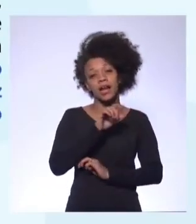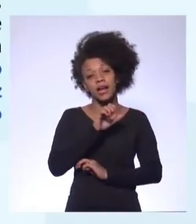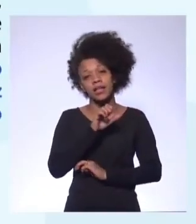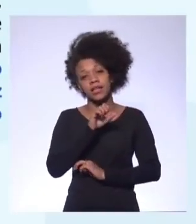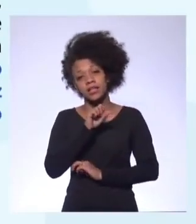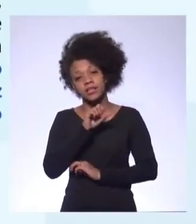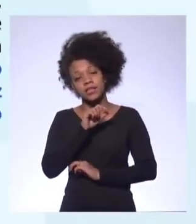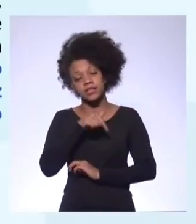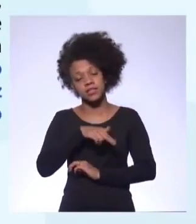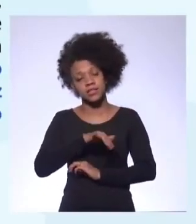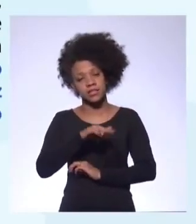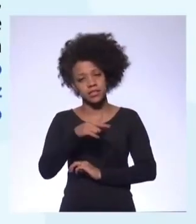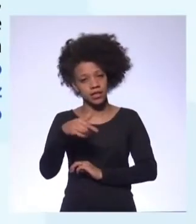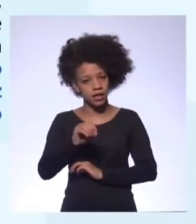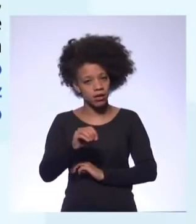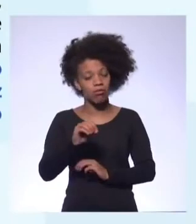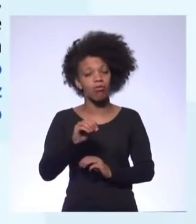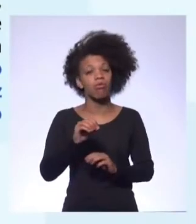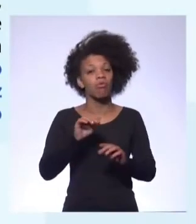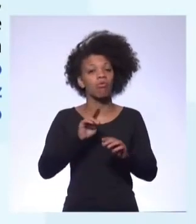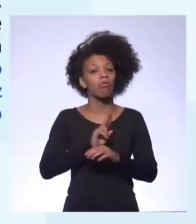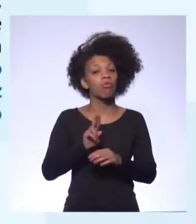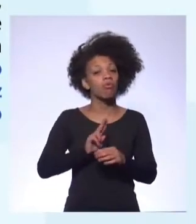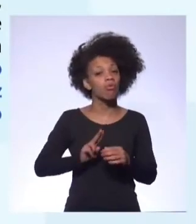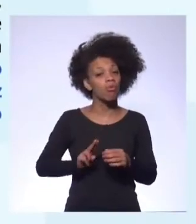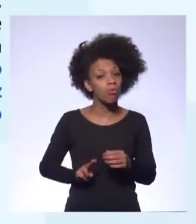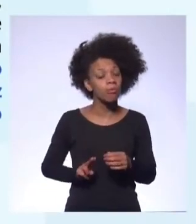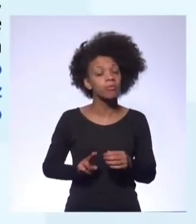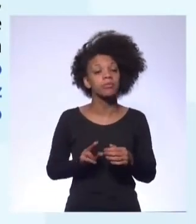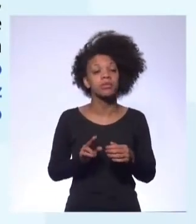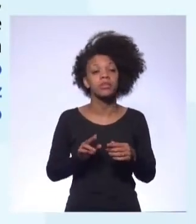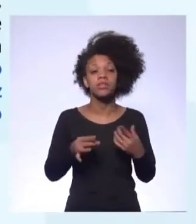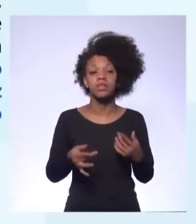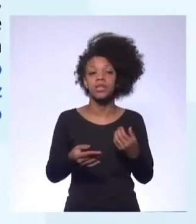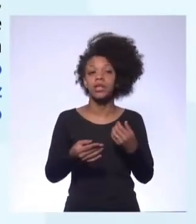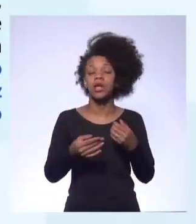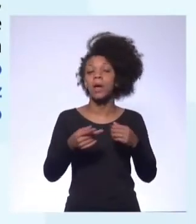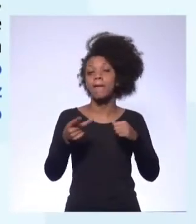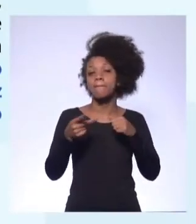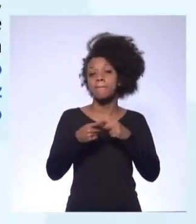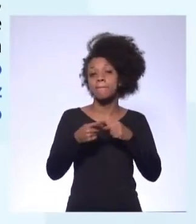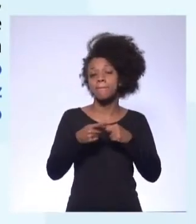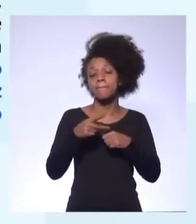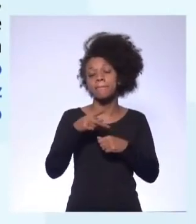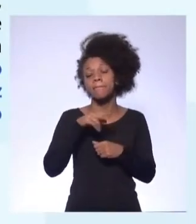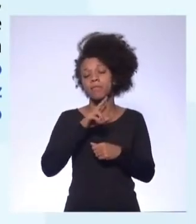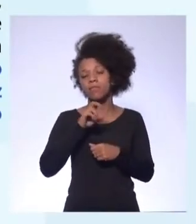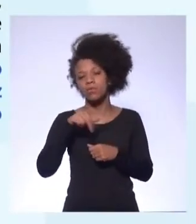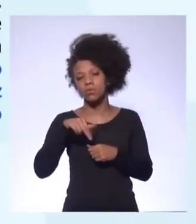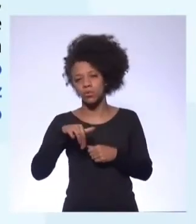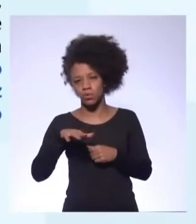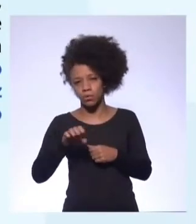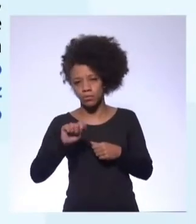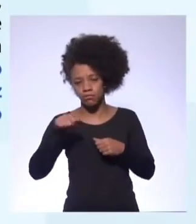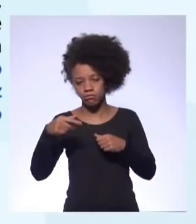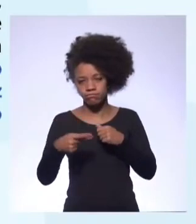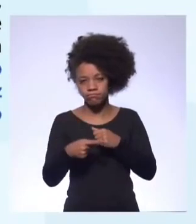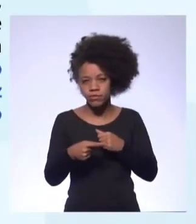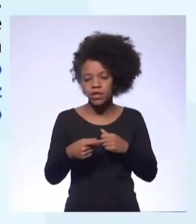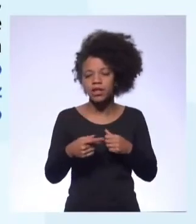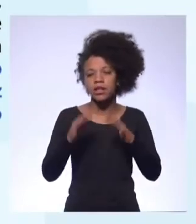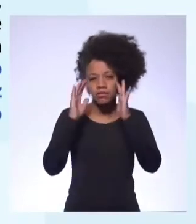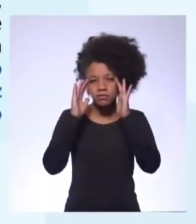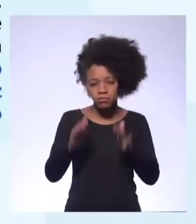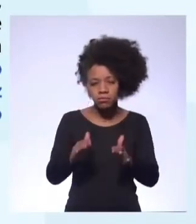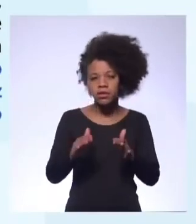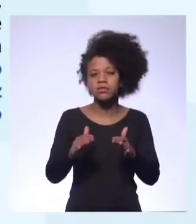palavras ou expressões, né, nomes, na verdade, e por meio de pronomes, diz respeito à introdução, identificação,